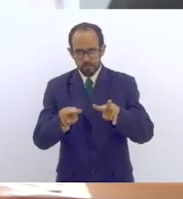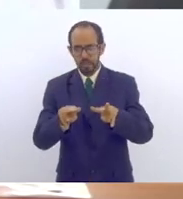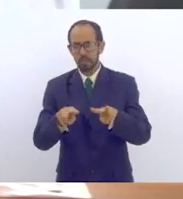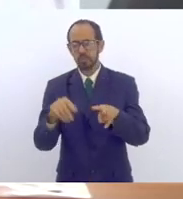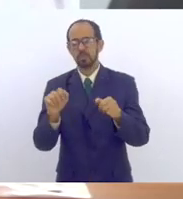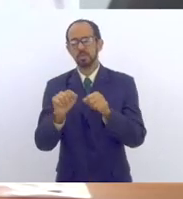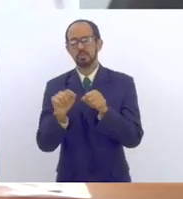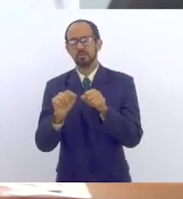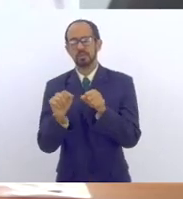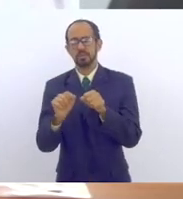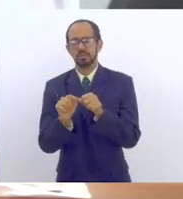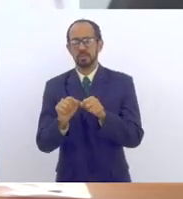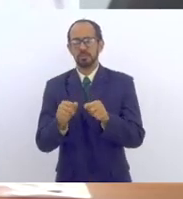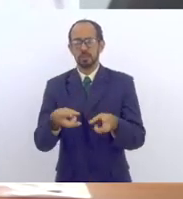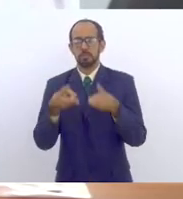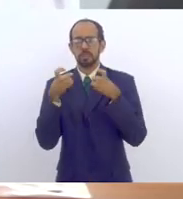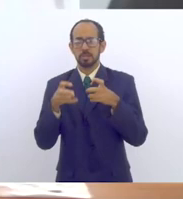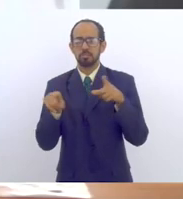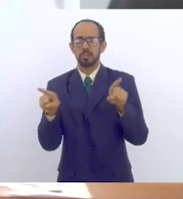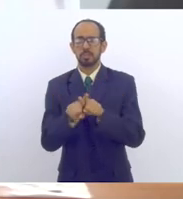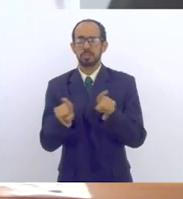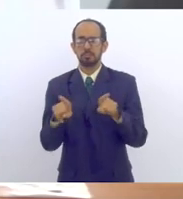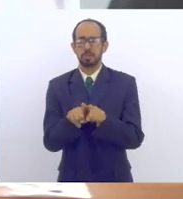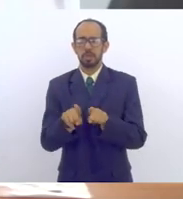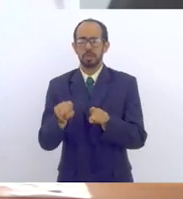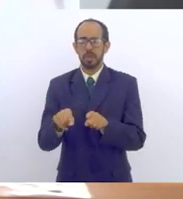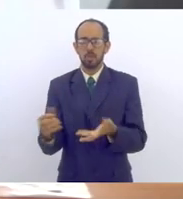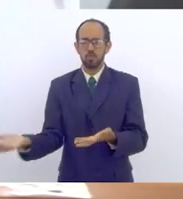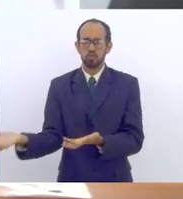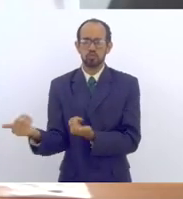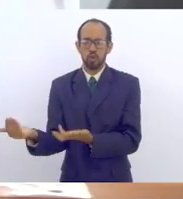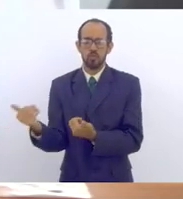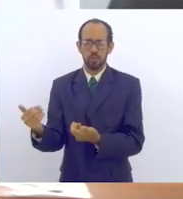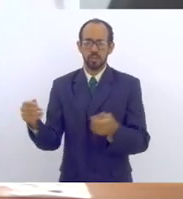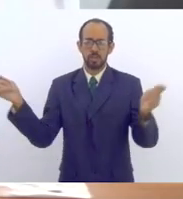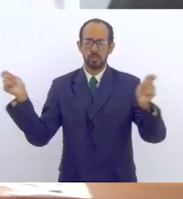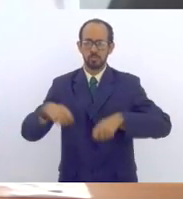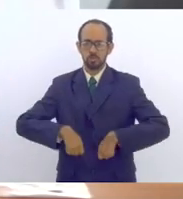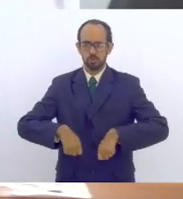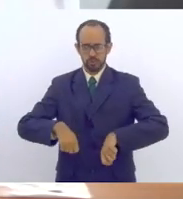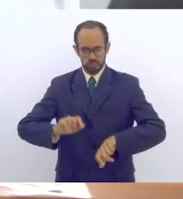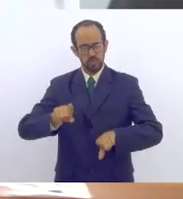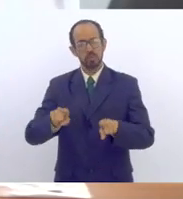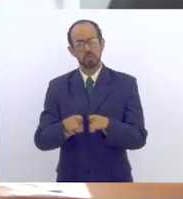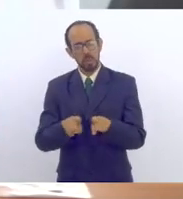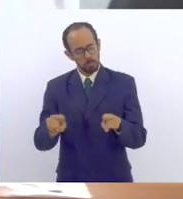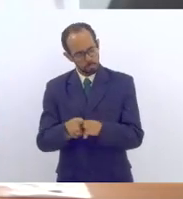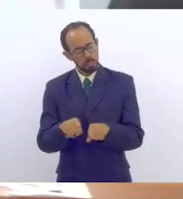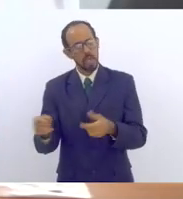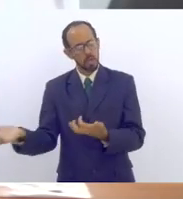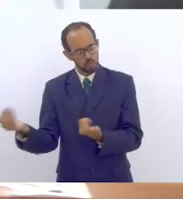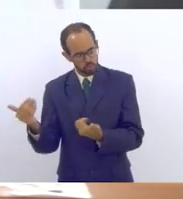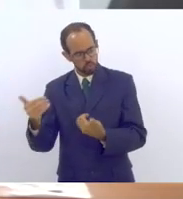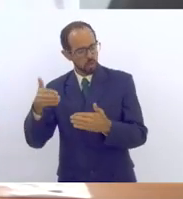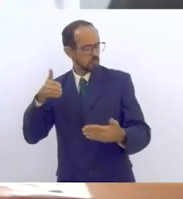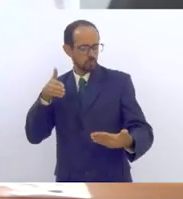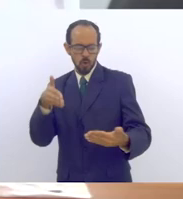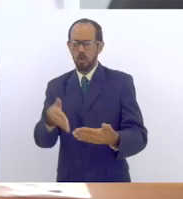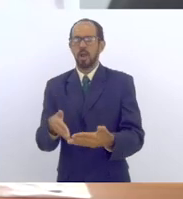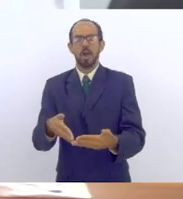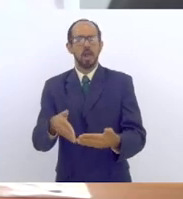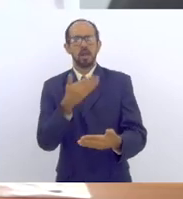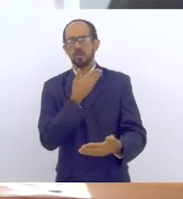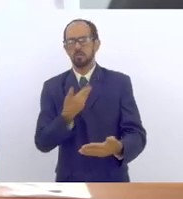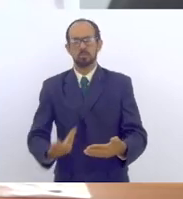feito e ver que é um jovem e vê que é possível os mais jovens se dedicarem a coisa pública da forma que está sendo